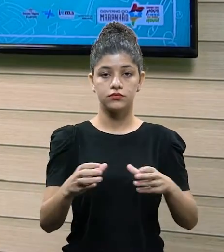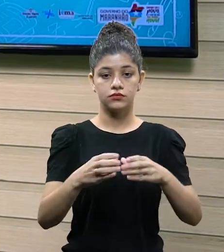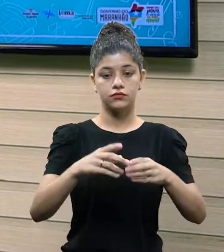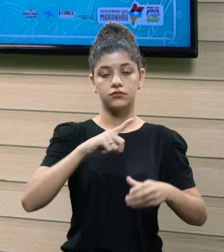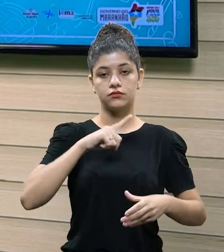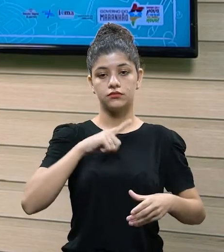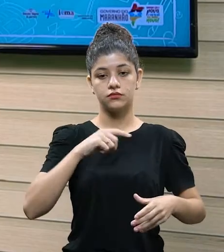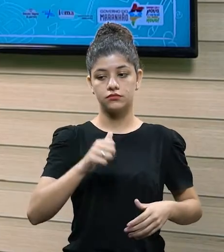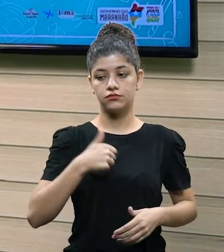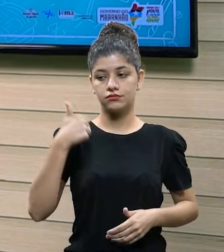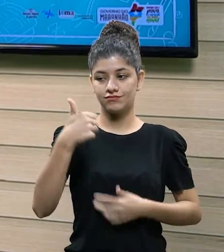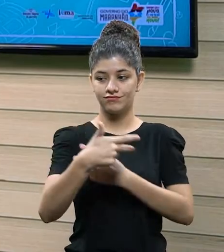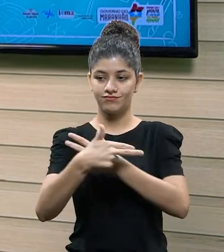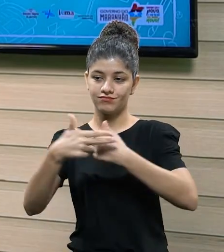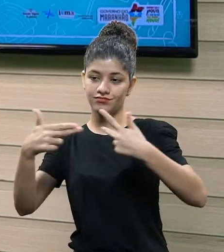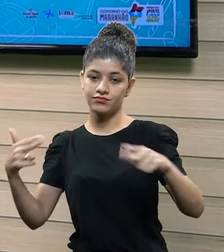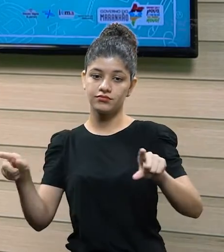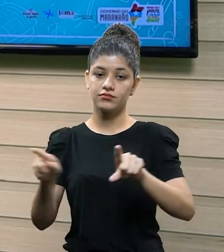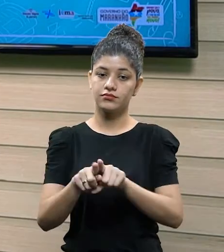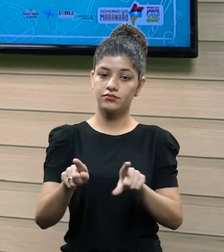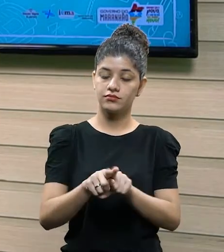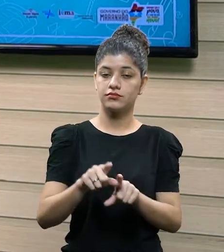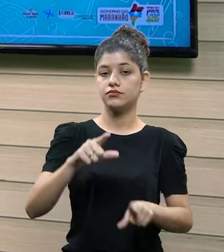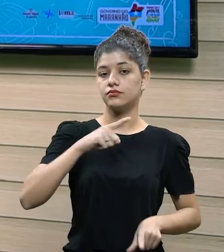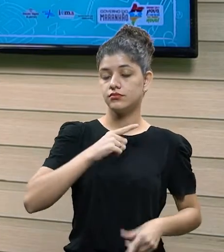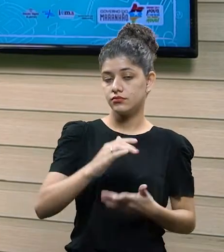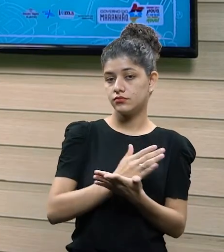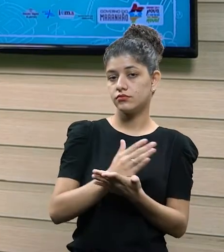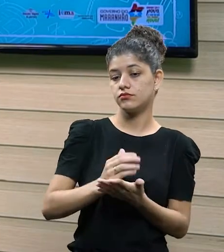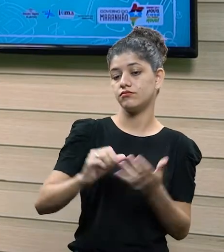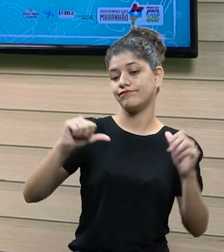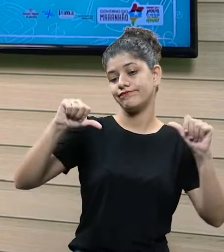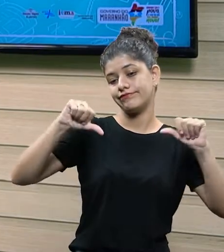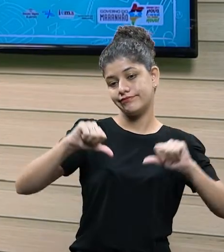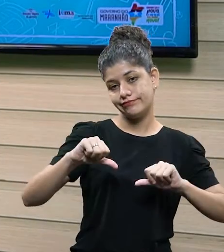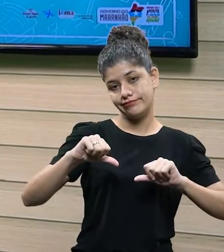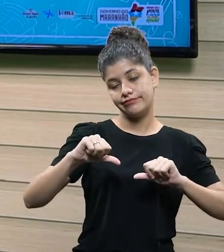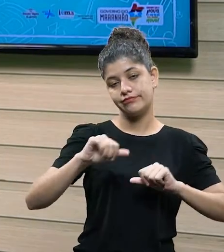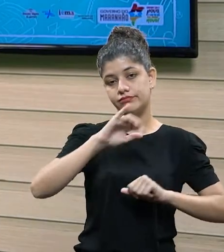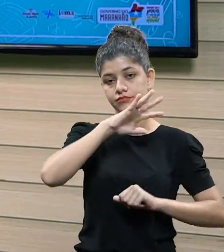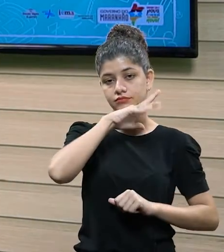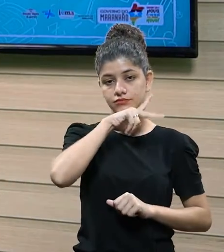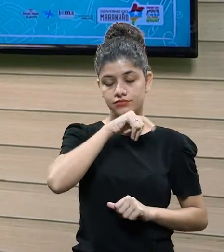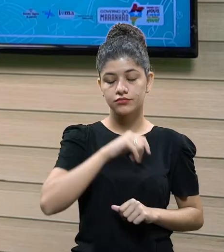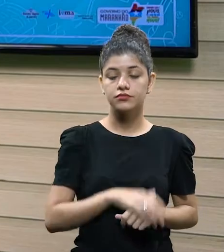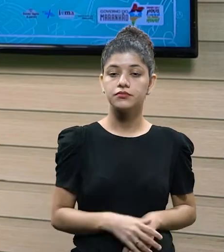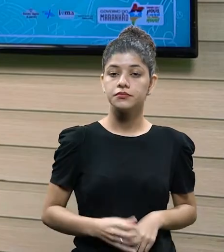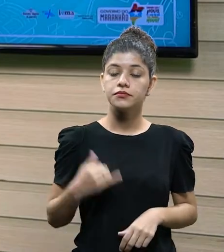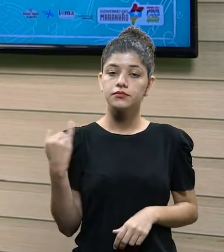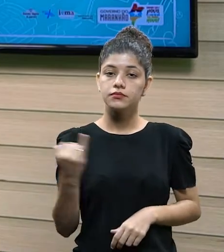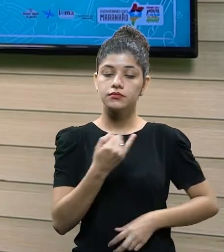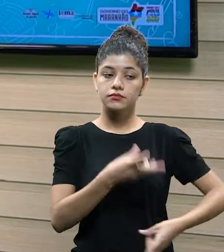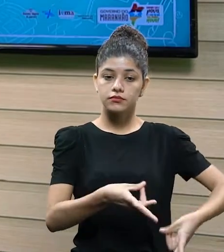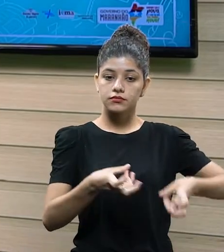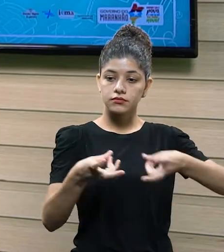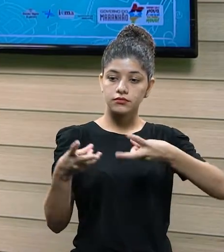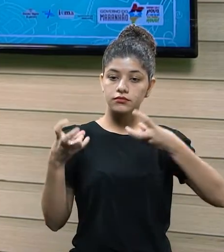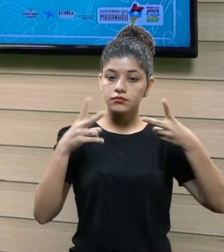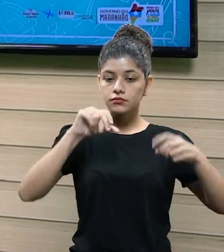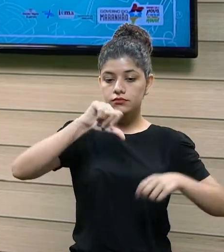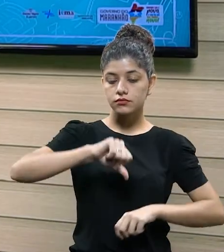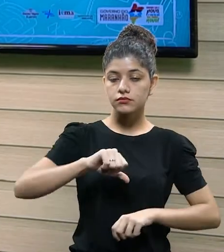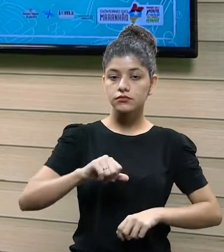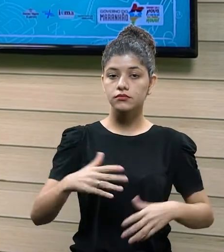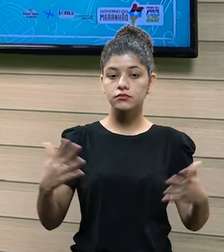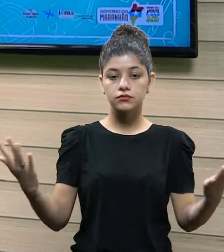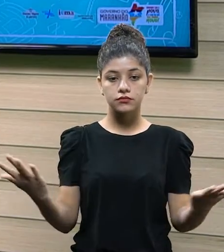ter vários pontos positivos, mas também vai ter alguns pontos negativos. E é muito importante identificar esses pontos